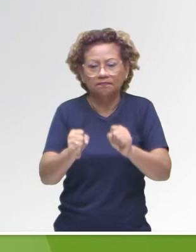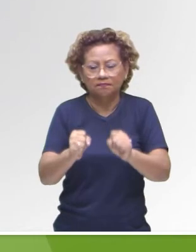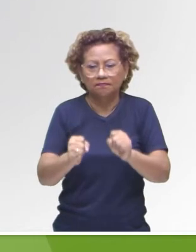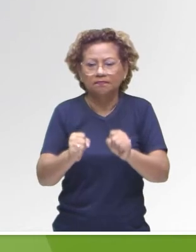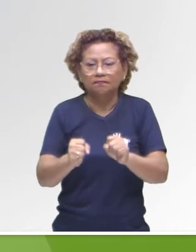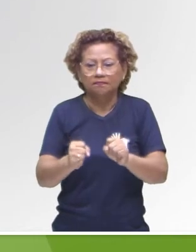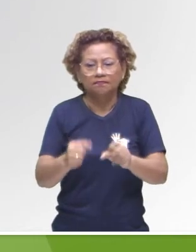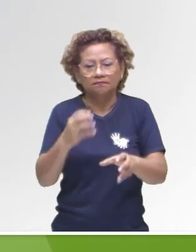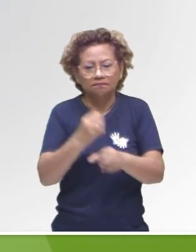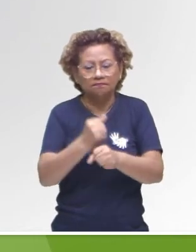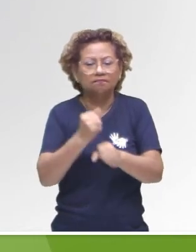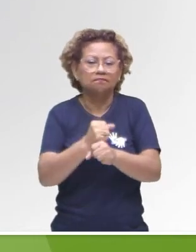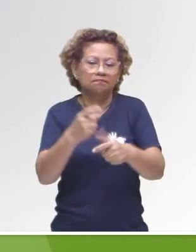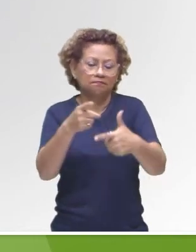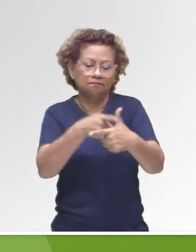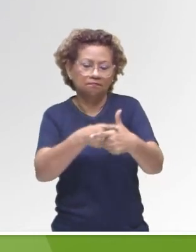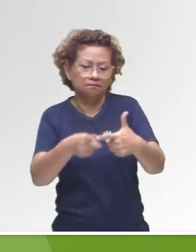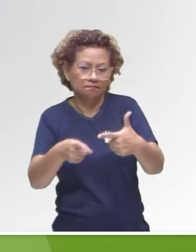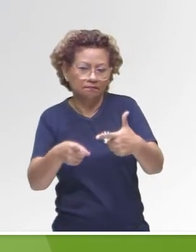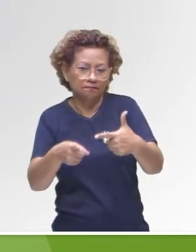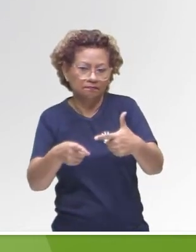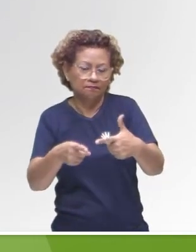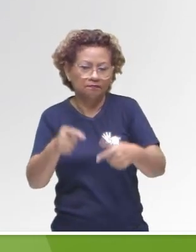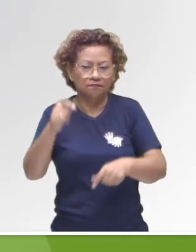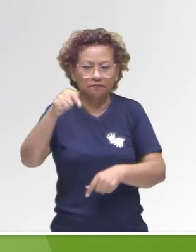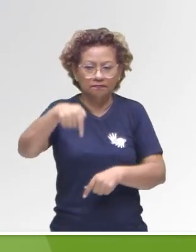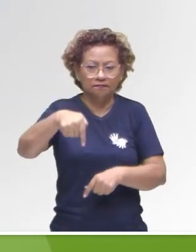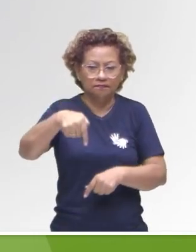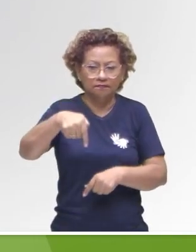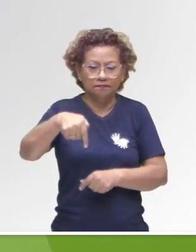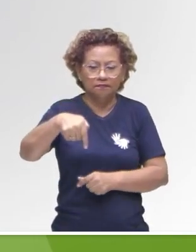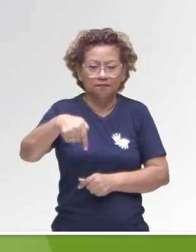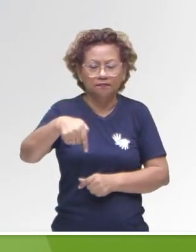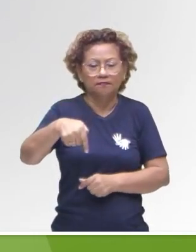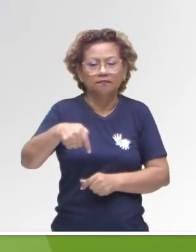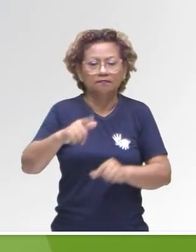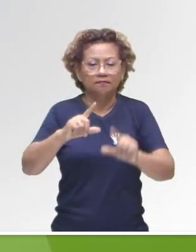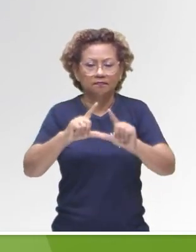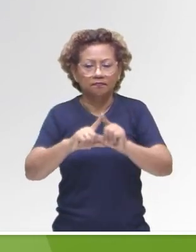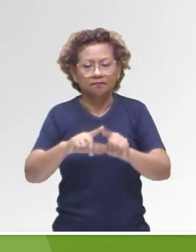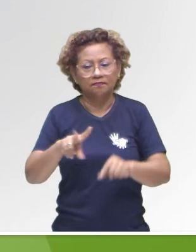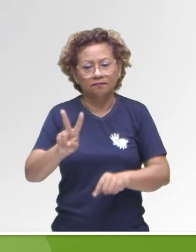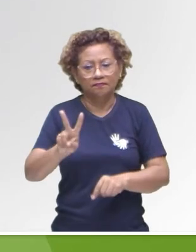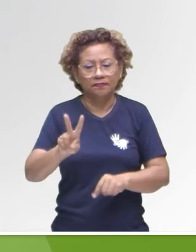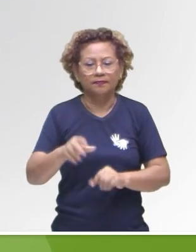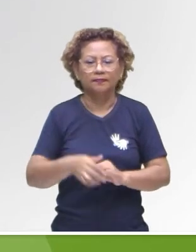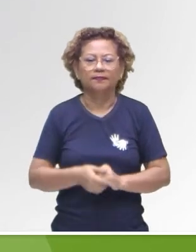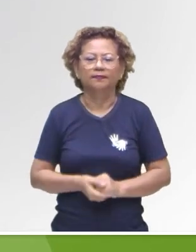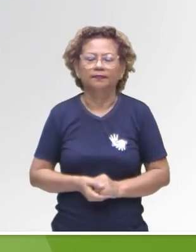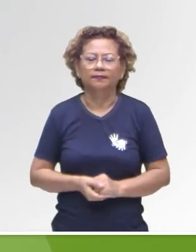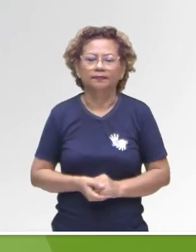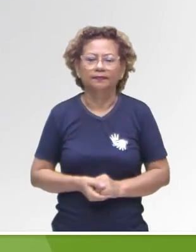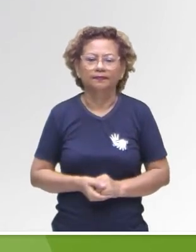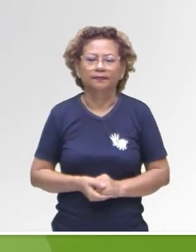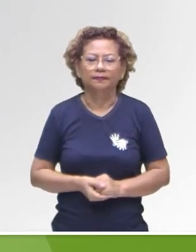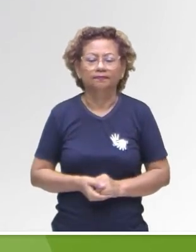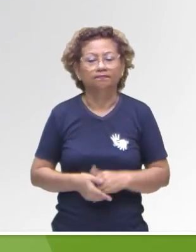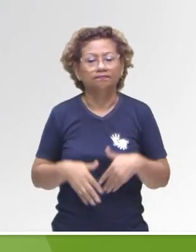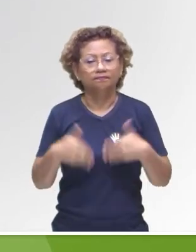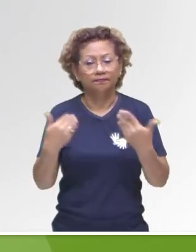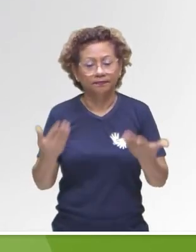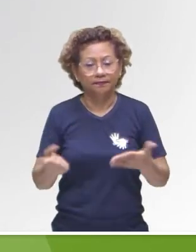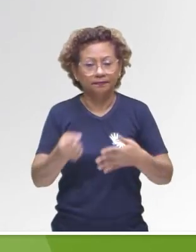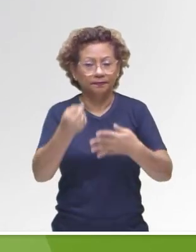dividindo a carga pela diferença de potencial elétrico, pessoal. Então, olha